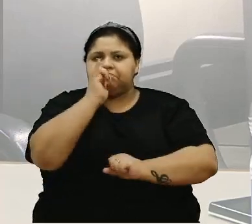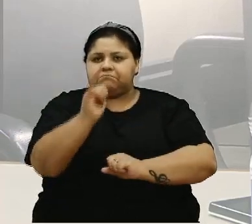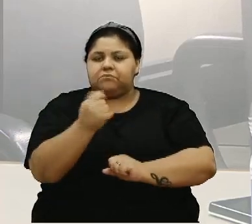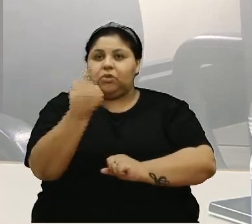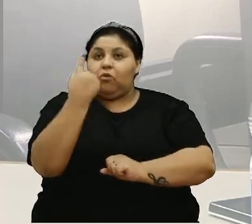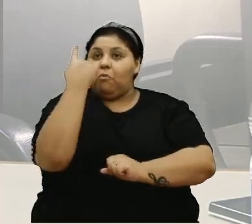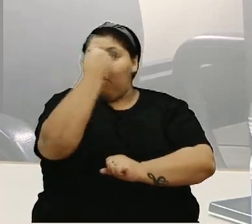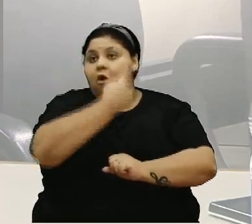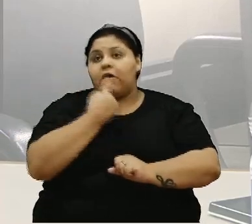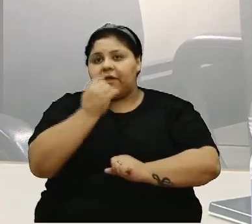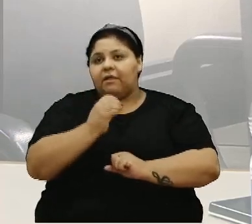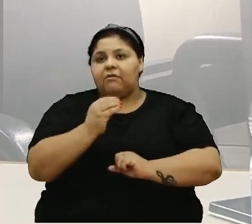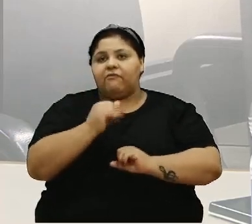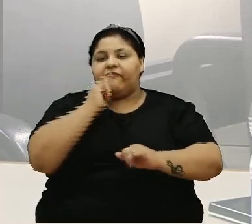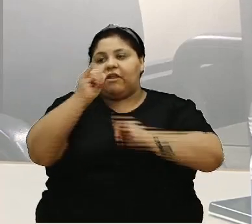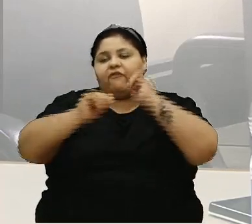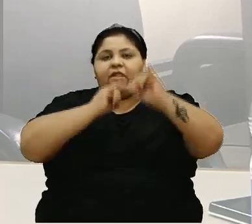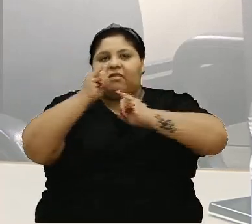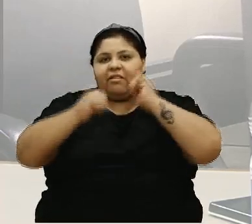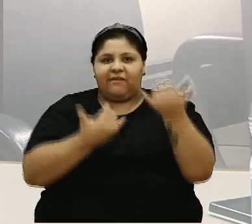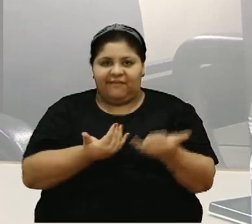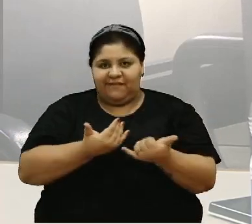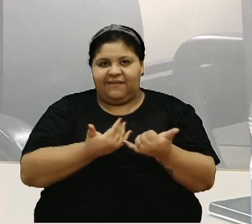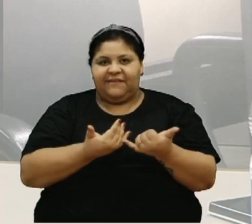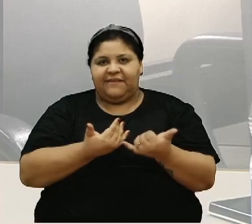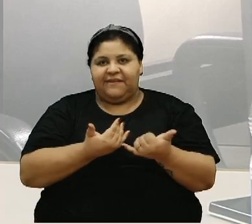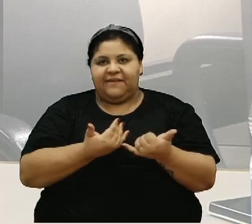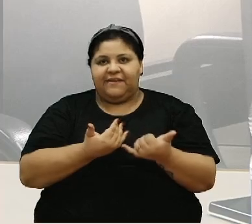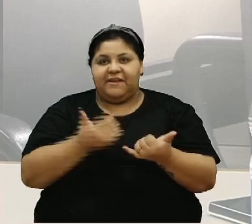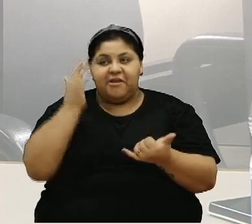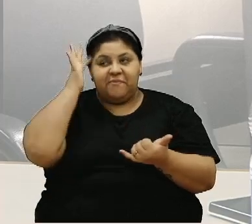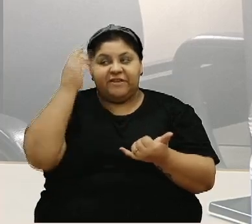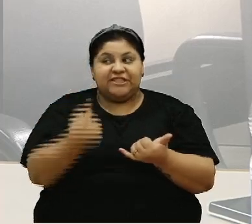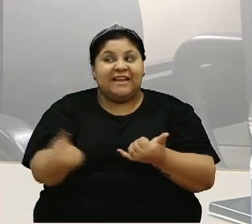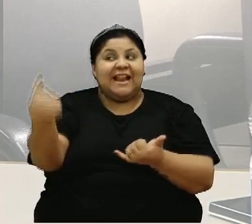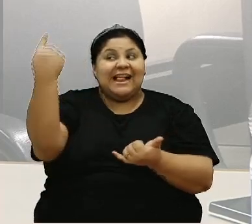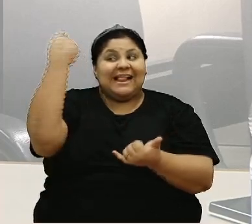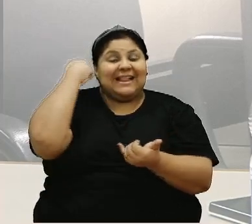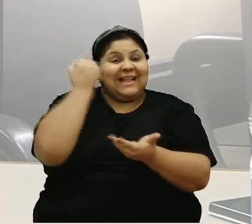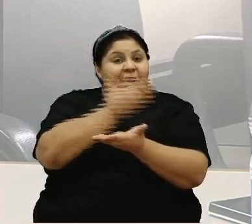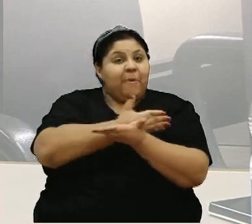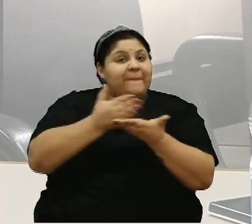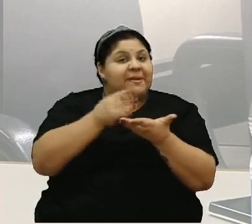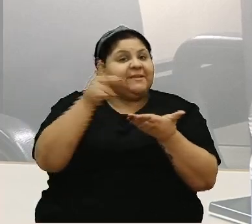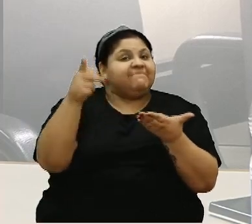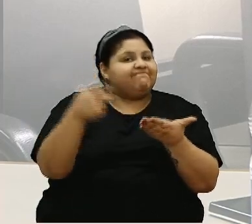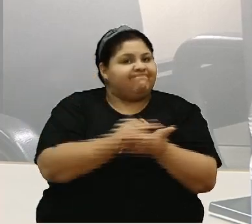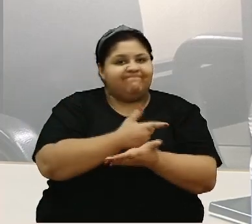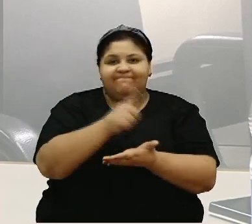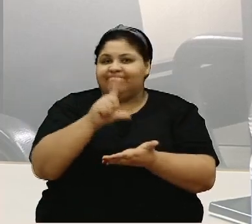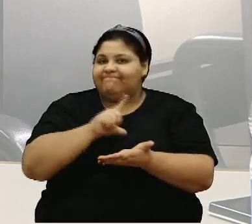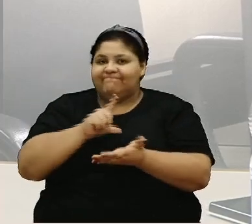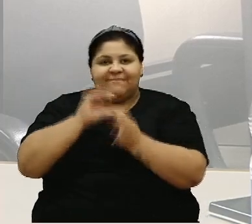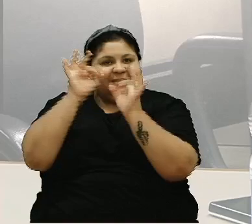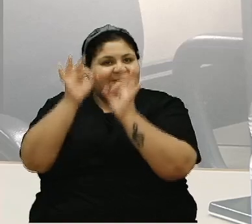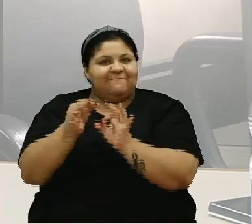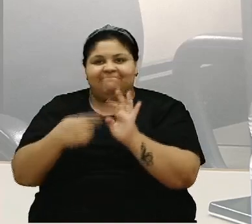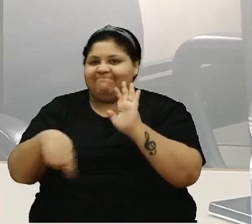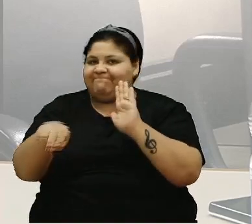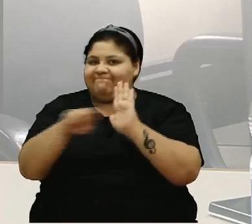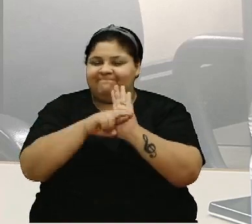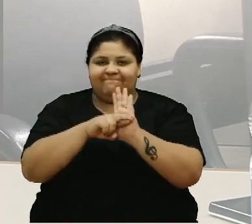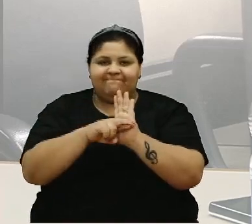aqui, mas isso estava previsto lá atrás. Quando você começa errado, não tem como dar um resultado melhor.